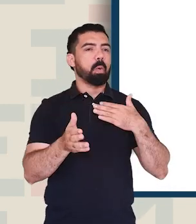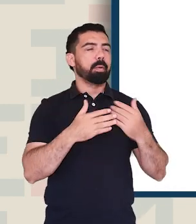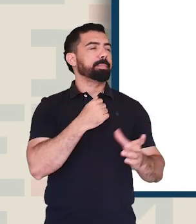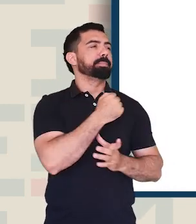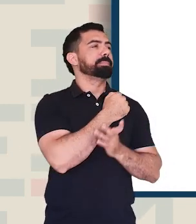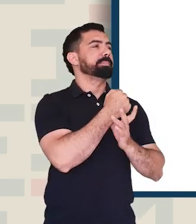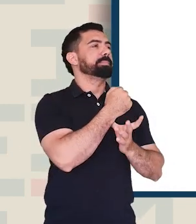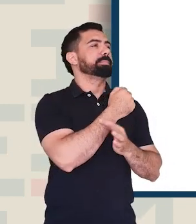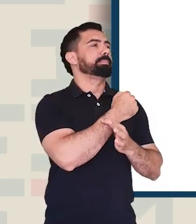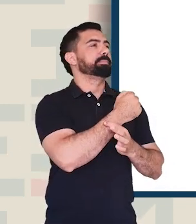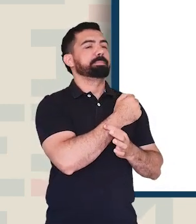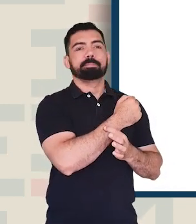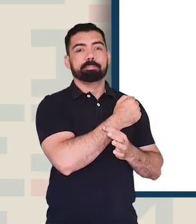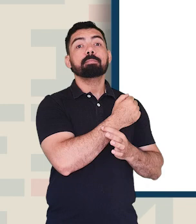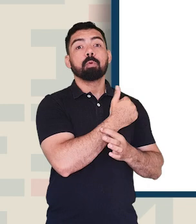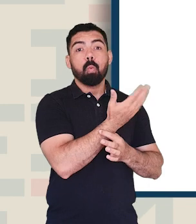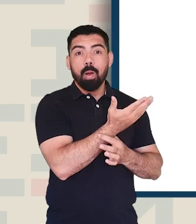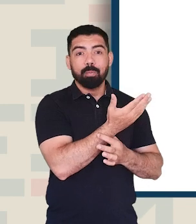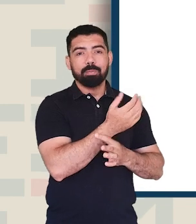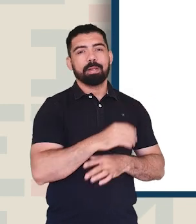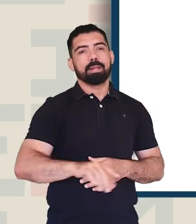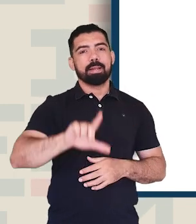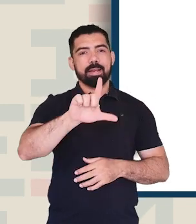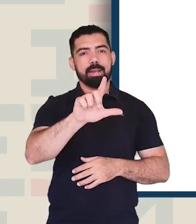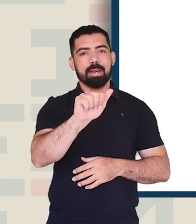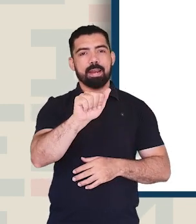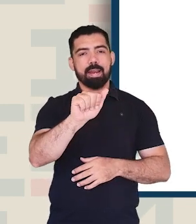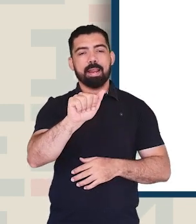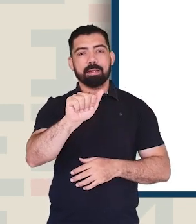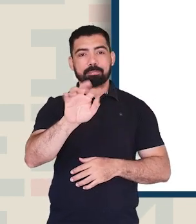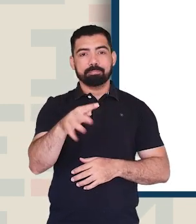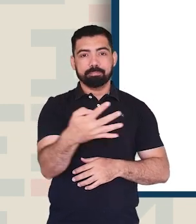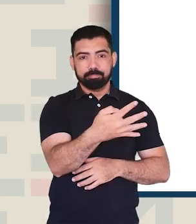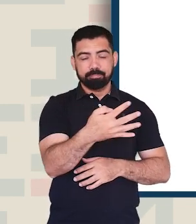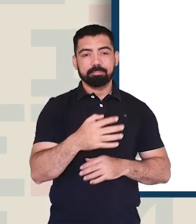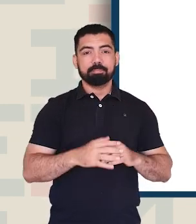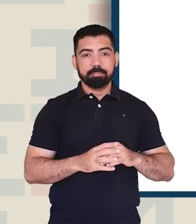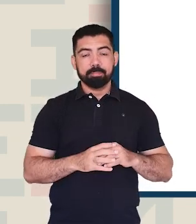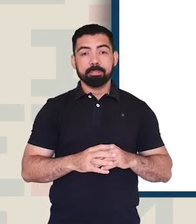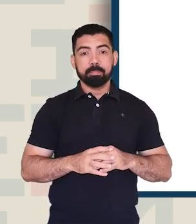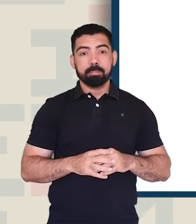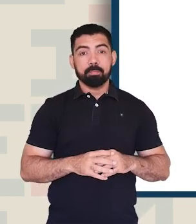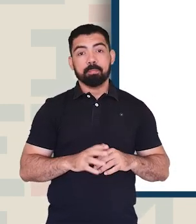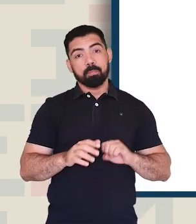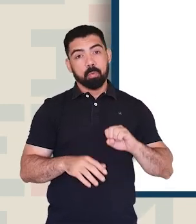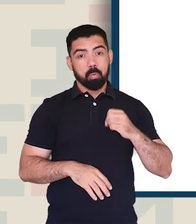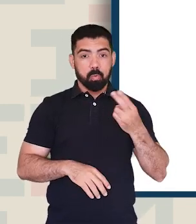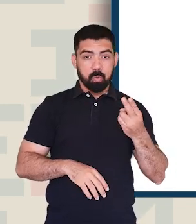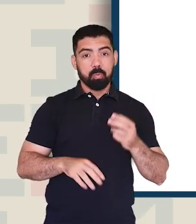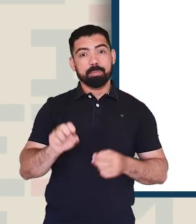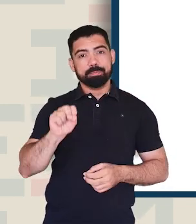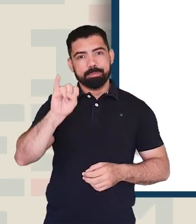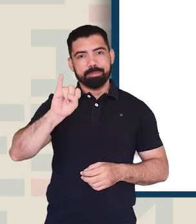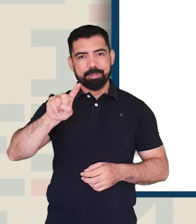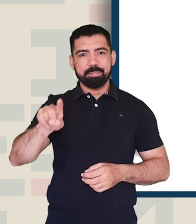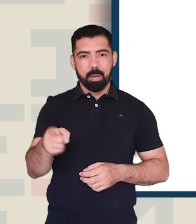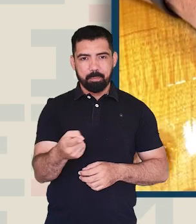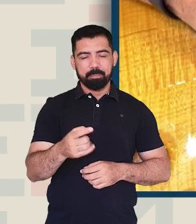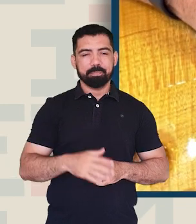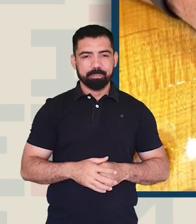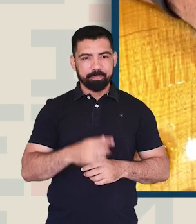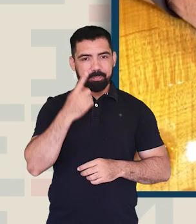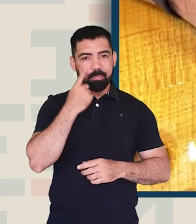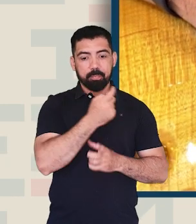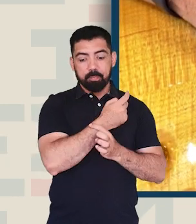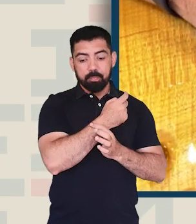nota. Pronto, eu caio a nota aqui no Lá sustenido, ou num Si bemol. Então, eu vou andar 12 notas